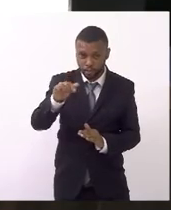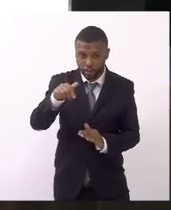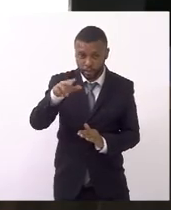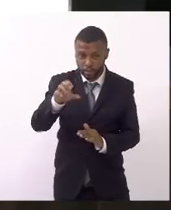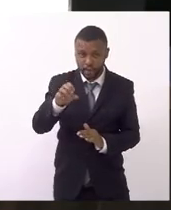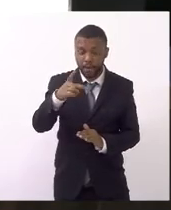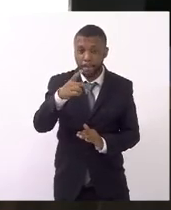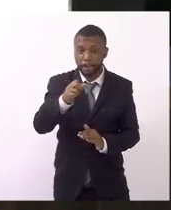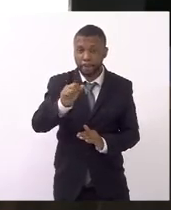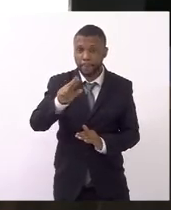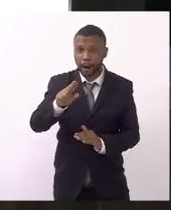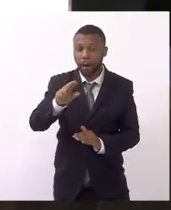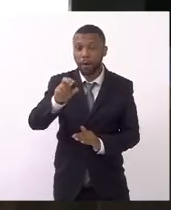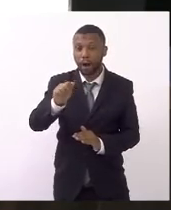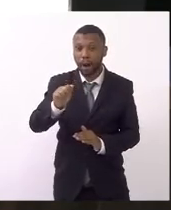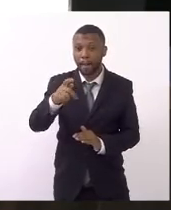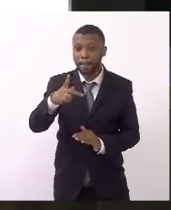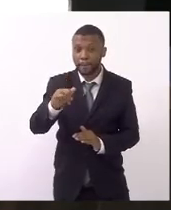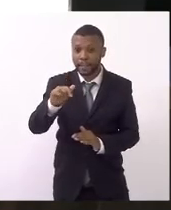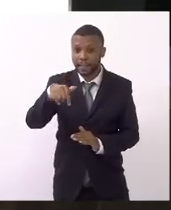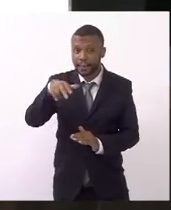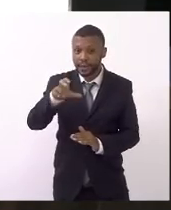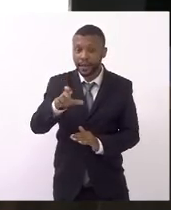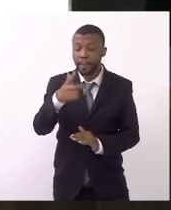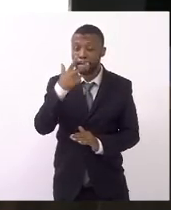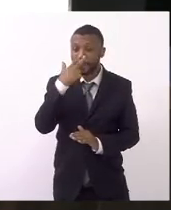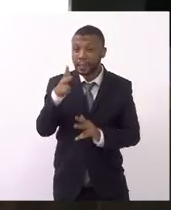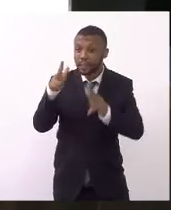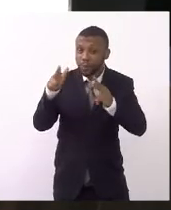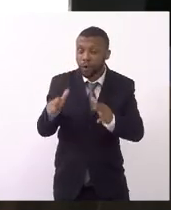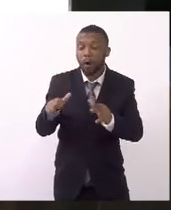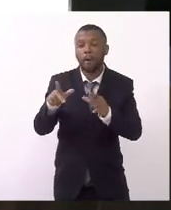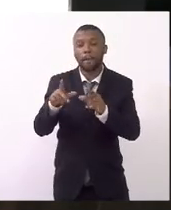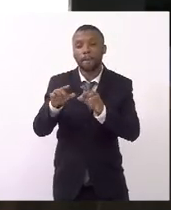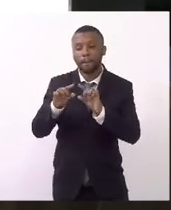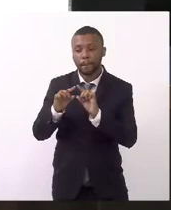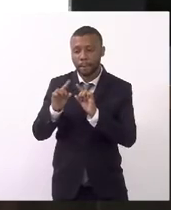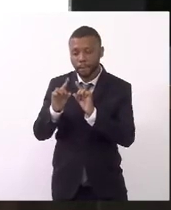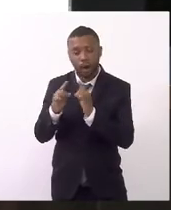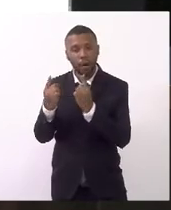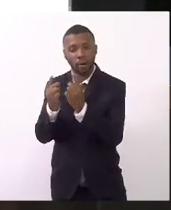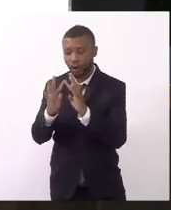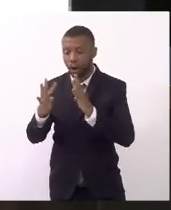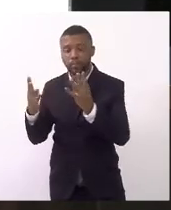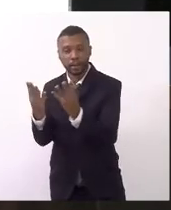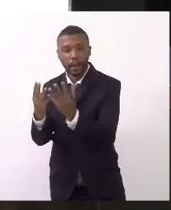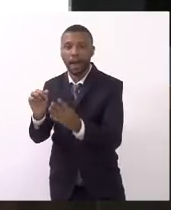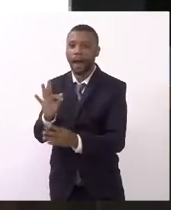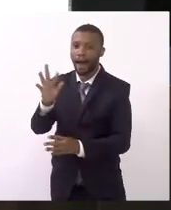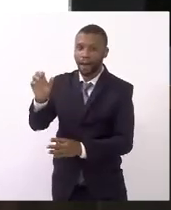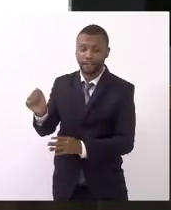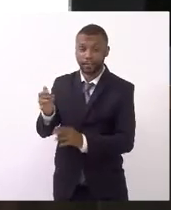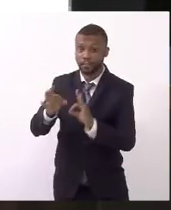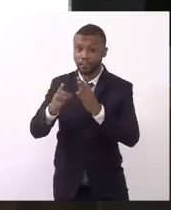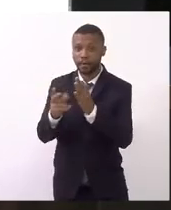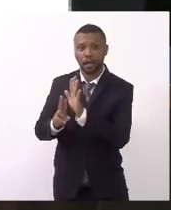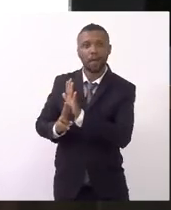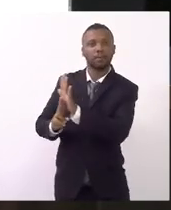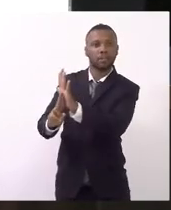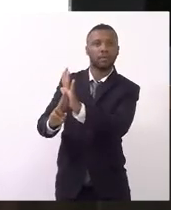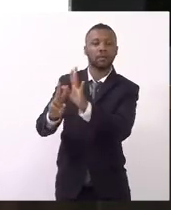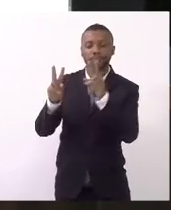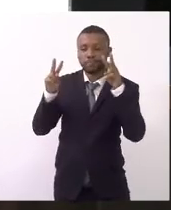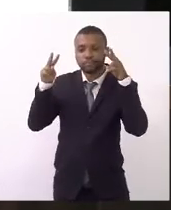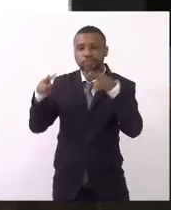pique parecendo uma aldeia africana sua família Guardião da Tenda é responsável pelo reconhecimento ancestral